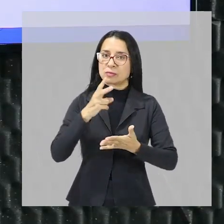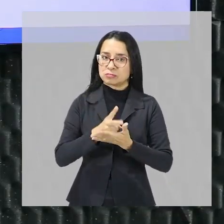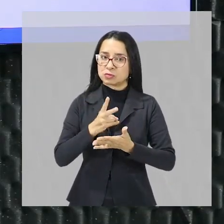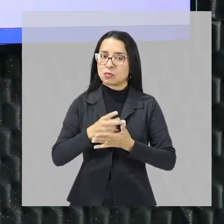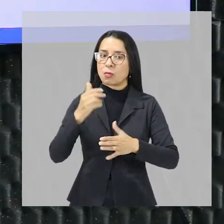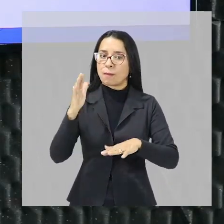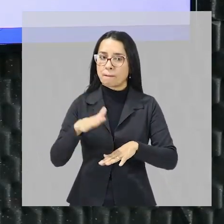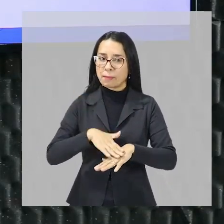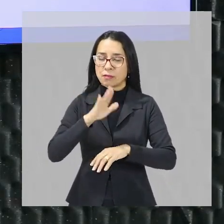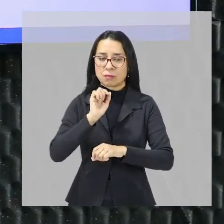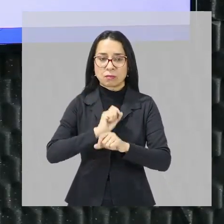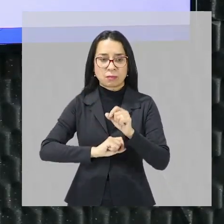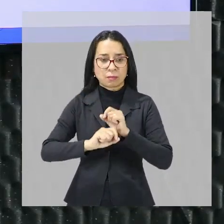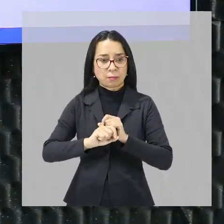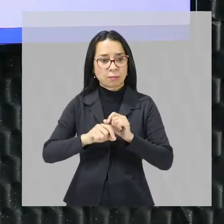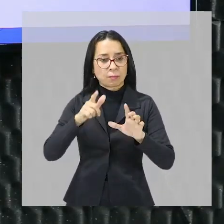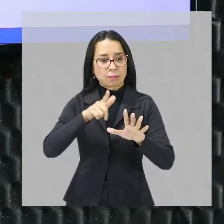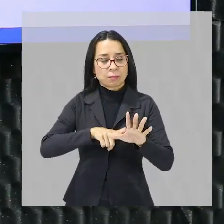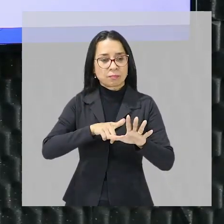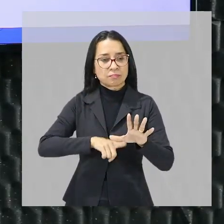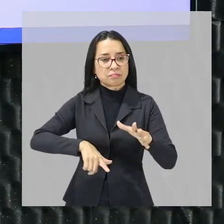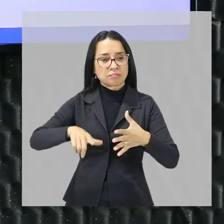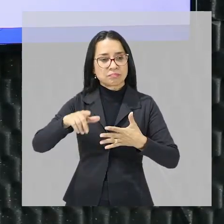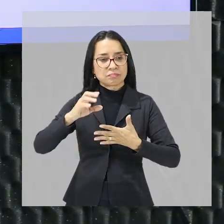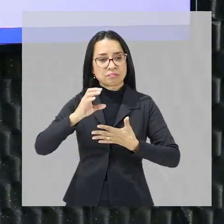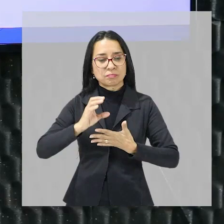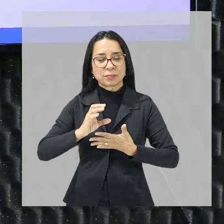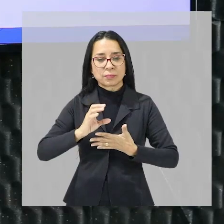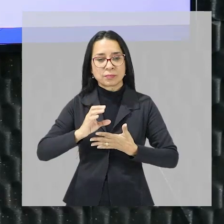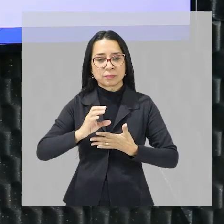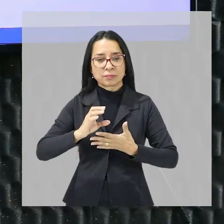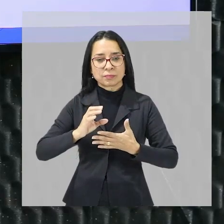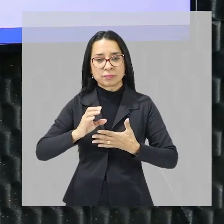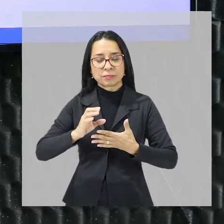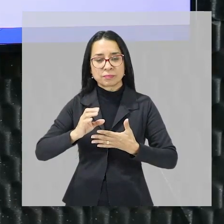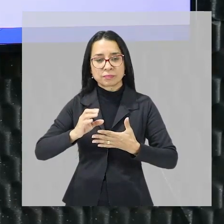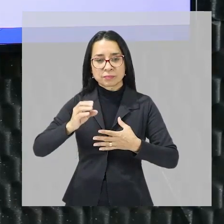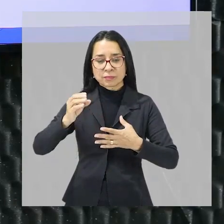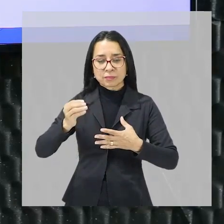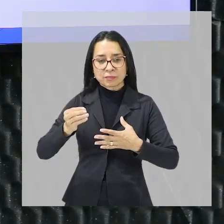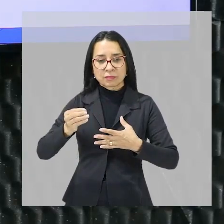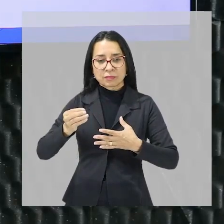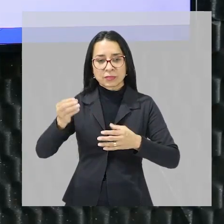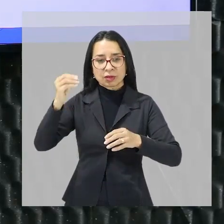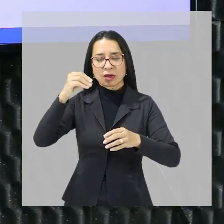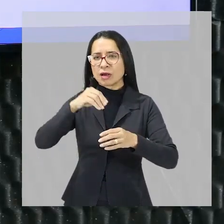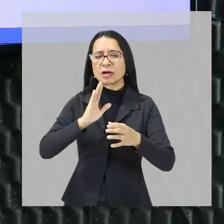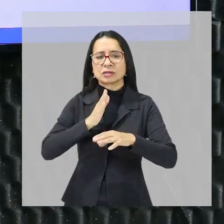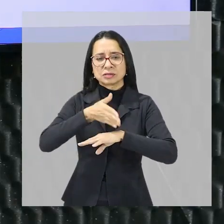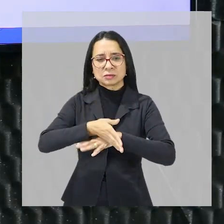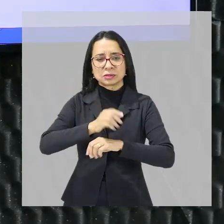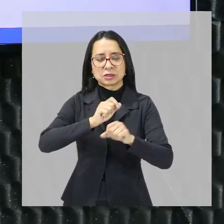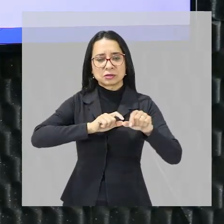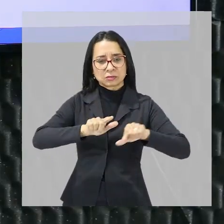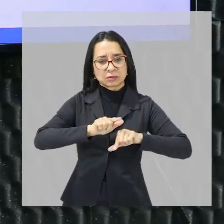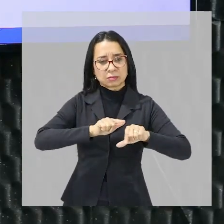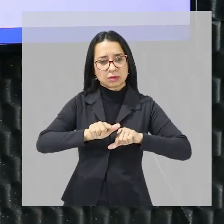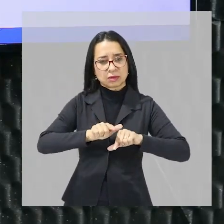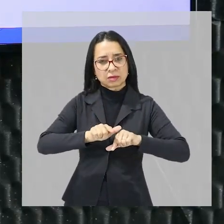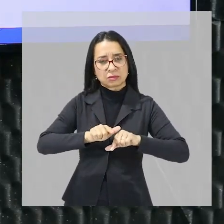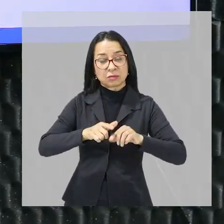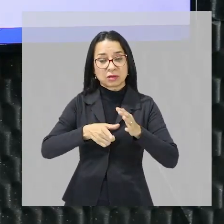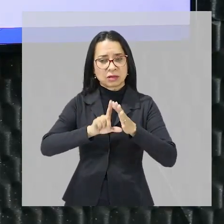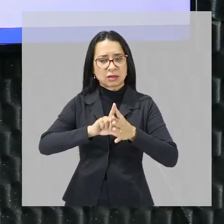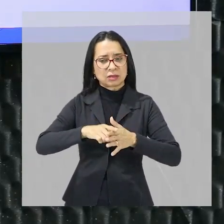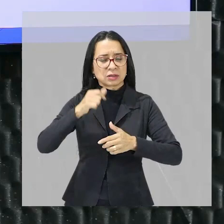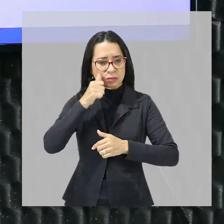melhor. Acesso ao trabalho. As mulheres já trabalhavam antes. E esse acesso ao trabalho e ao mercado de trabalho ao longo do tempo, ele